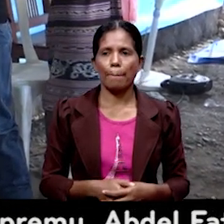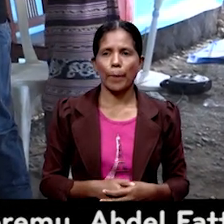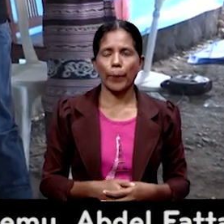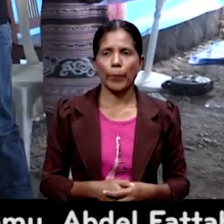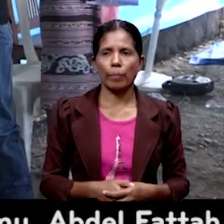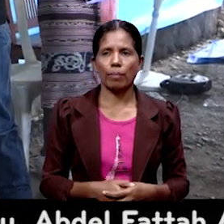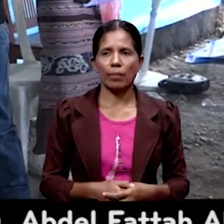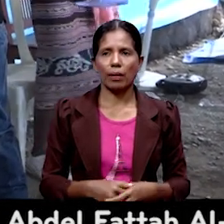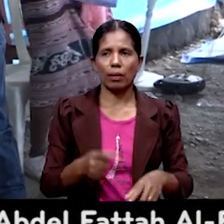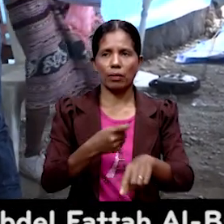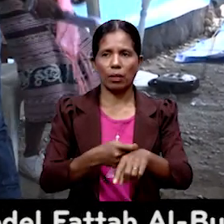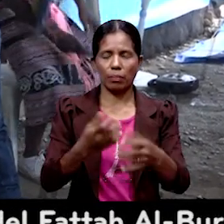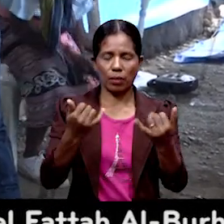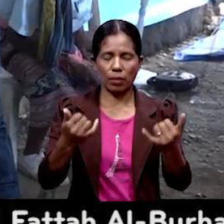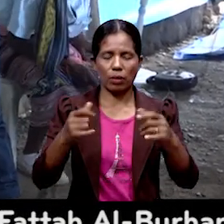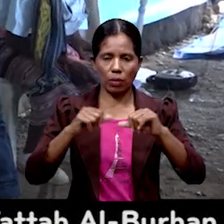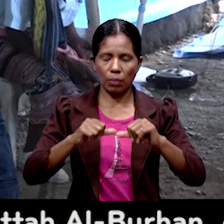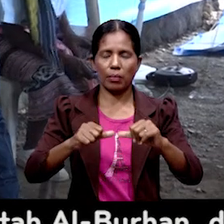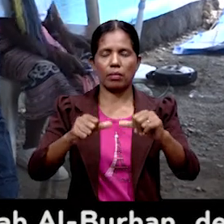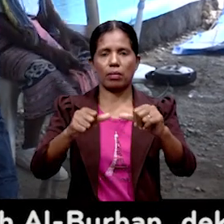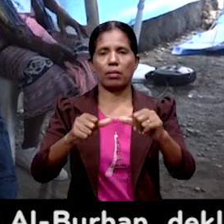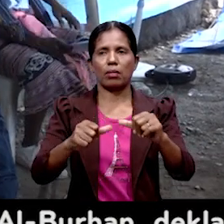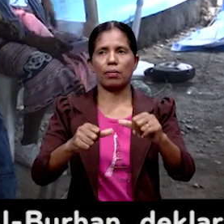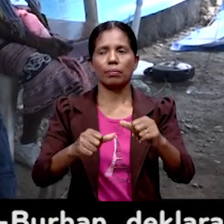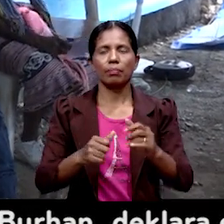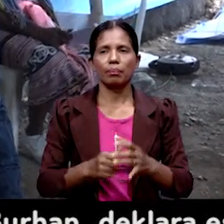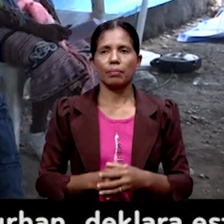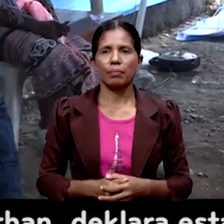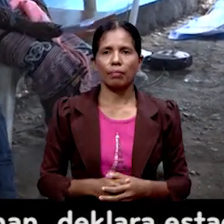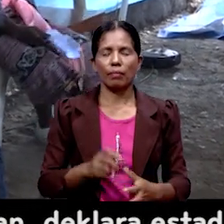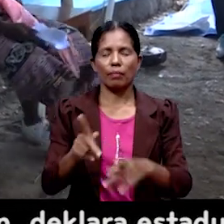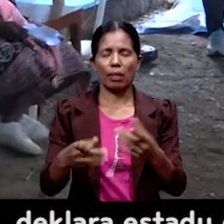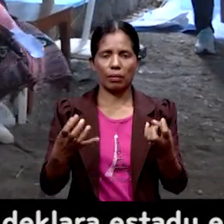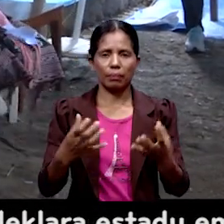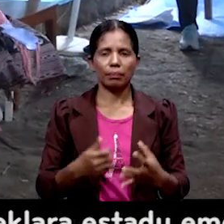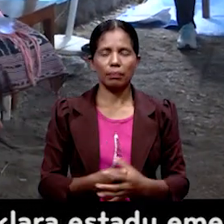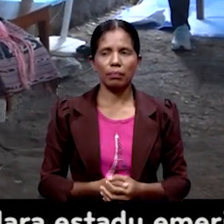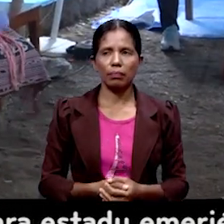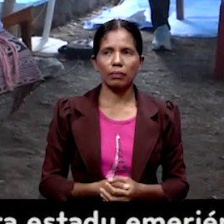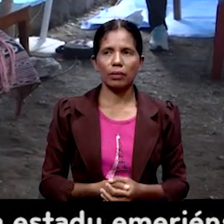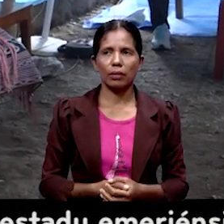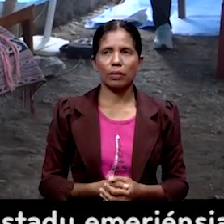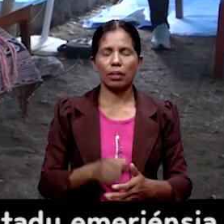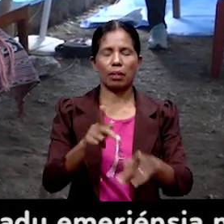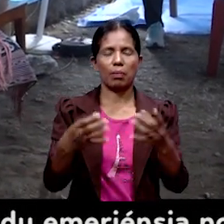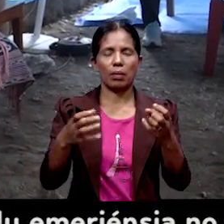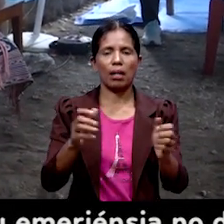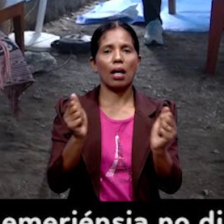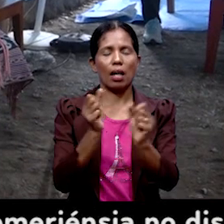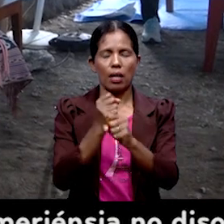A situação começa na calma da Laguna, maca começa a noiva política.